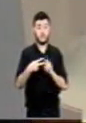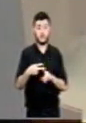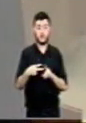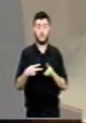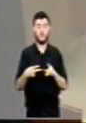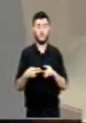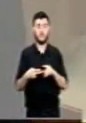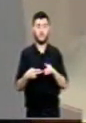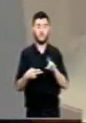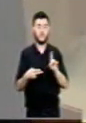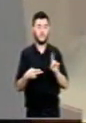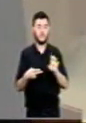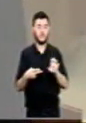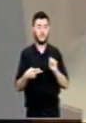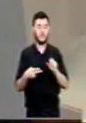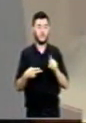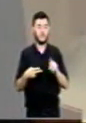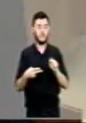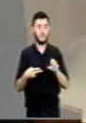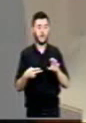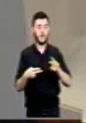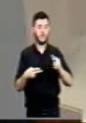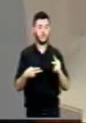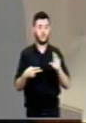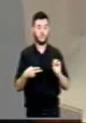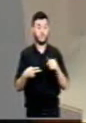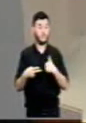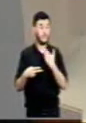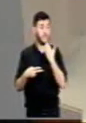pedido de reconsideração,